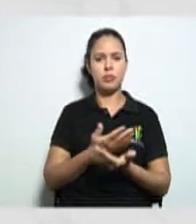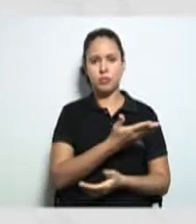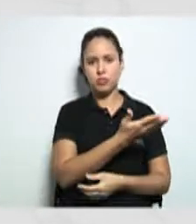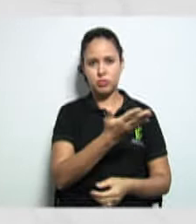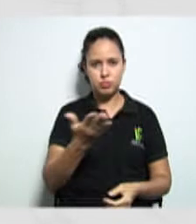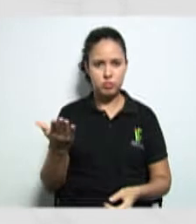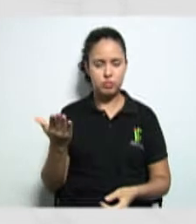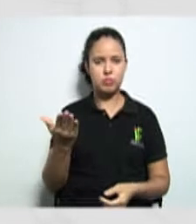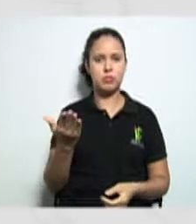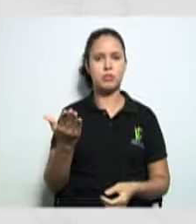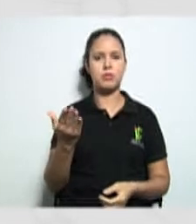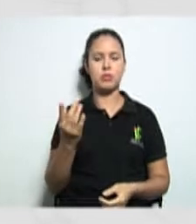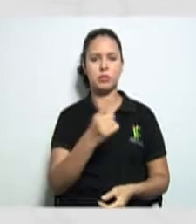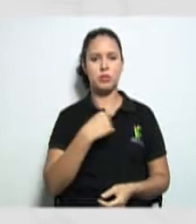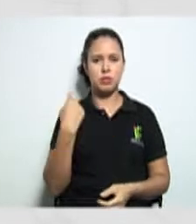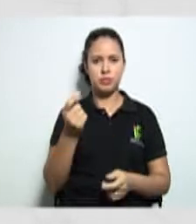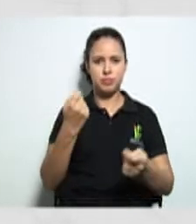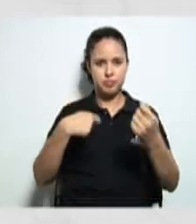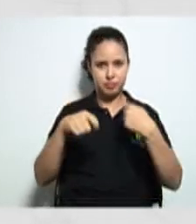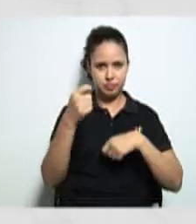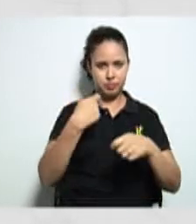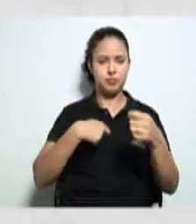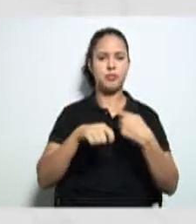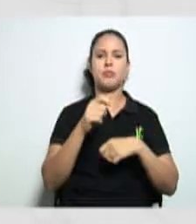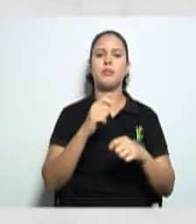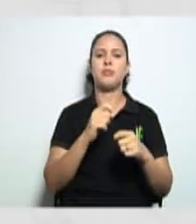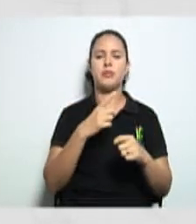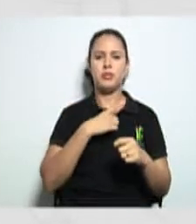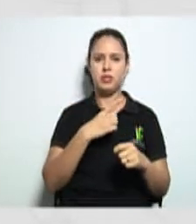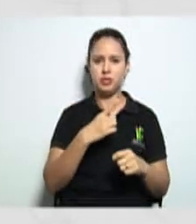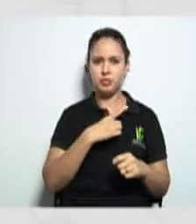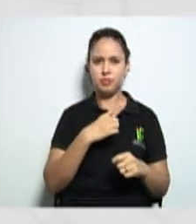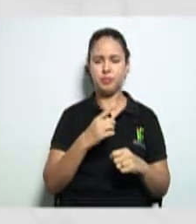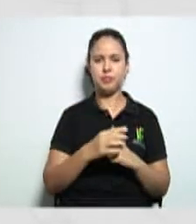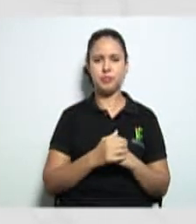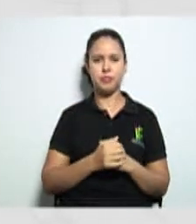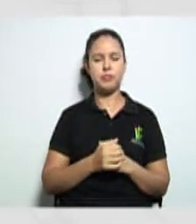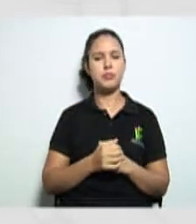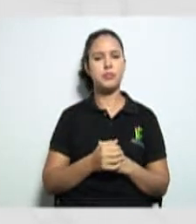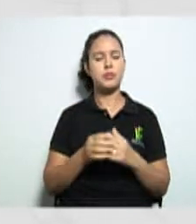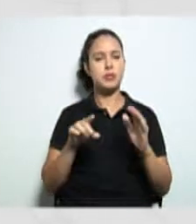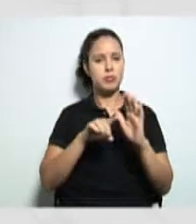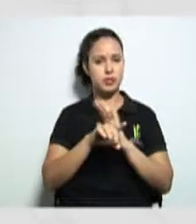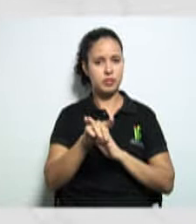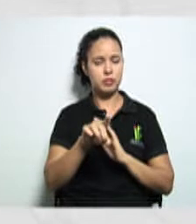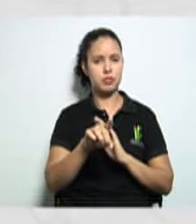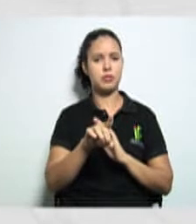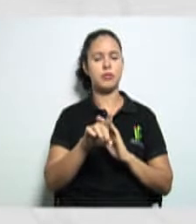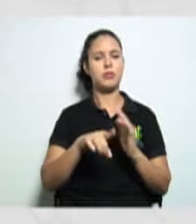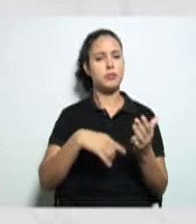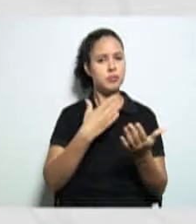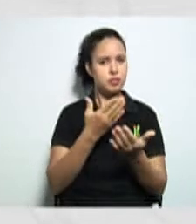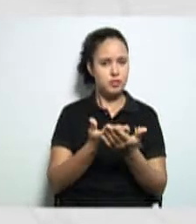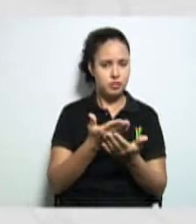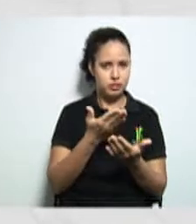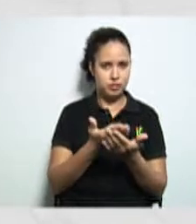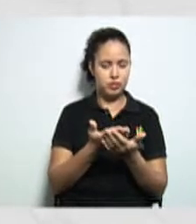todos nós administramos algo. Nós, então, aí para a pergunta, de acordo com o nosso estudo,